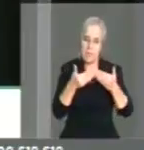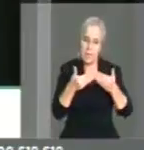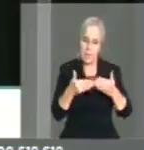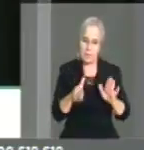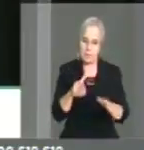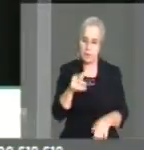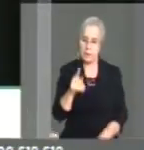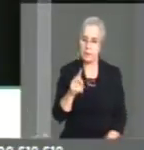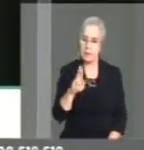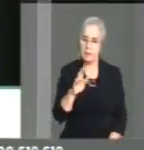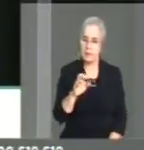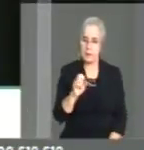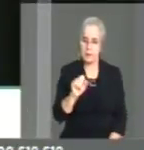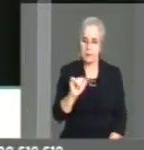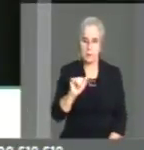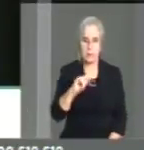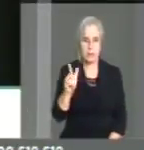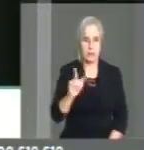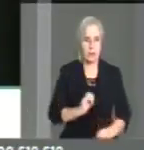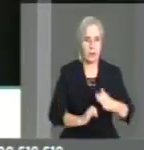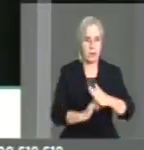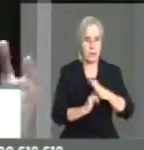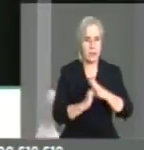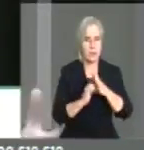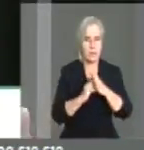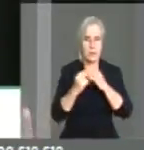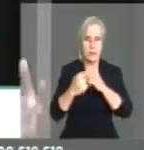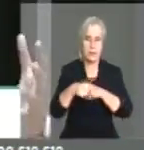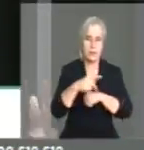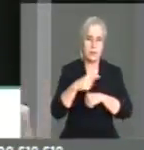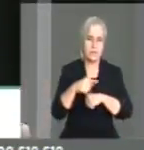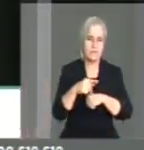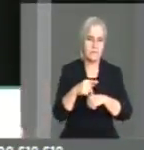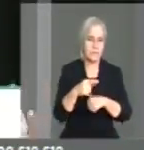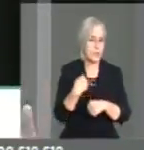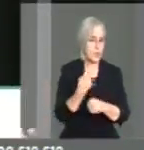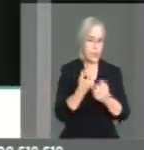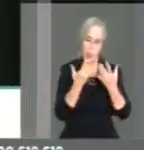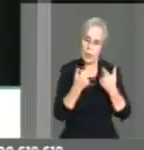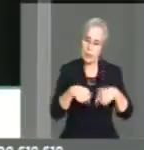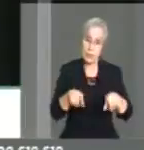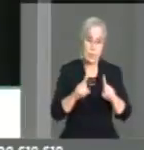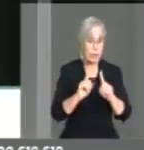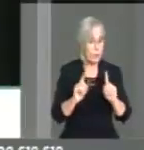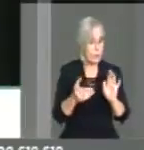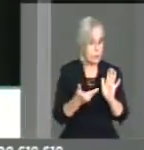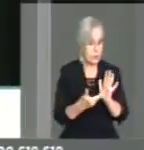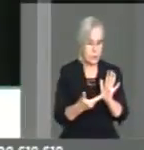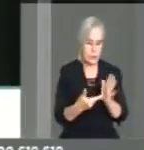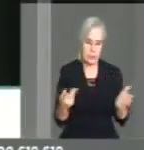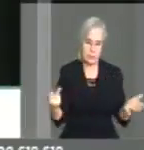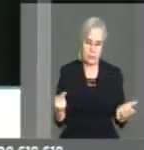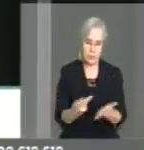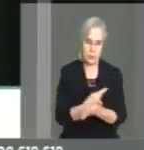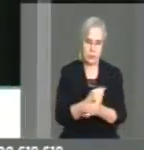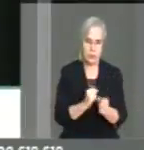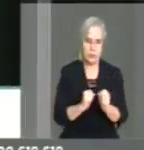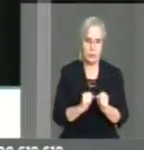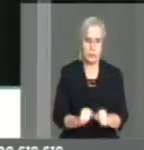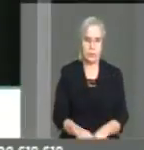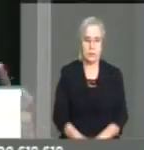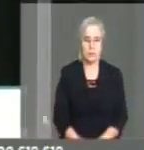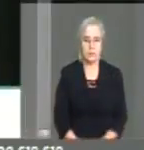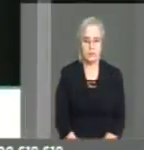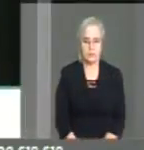pré-sal para as empresas estrangeiras. Não podemos aceitar de forma nenhuma que isso aconteça. Eu vou concluir, senhor presidente.